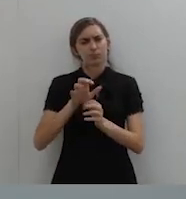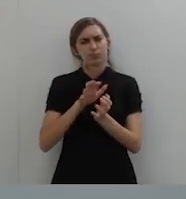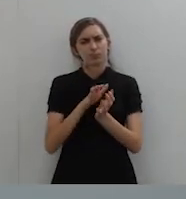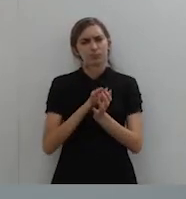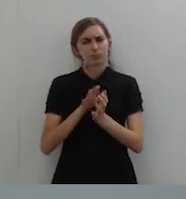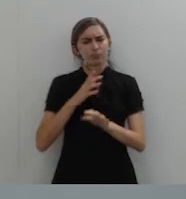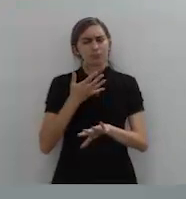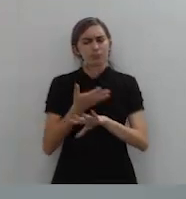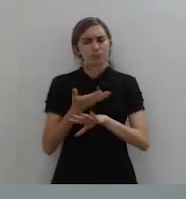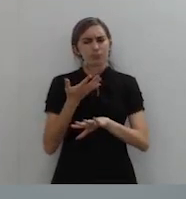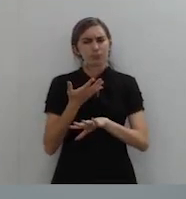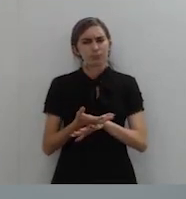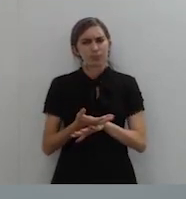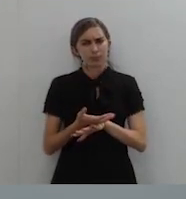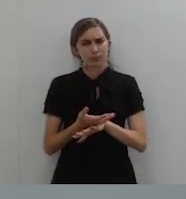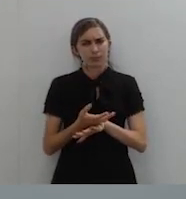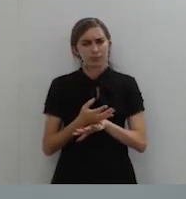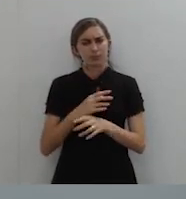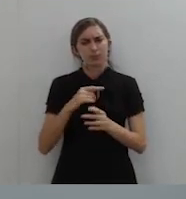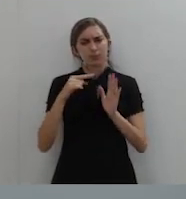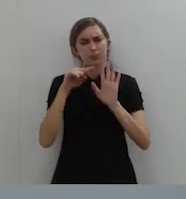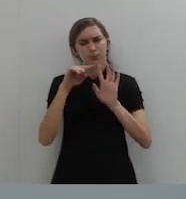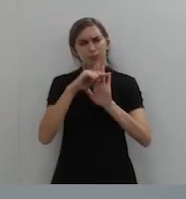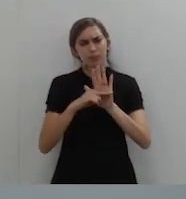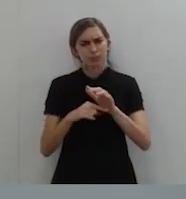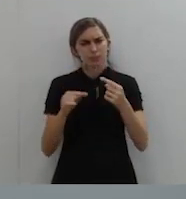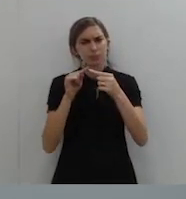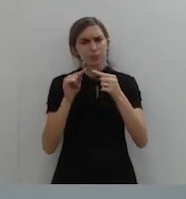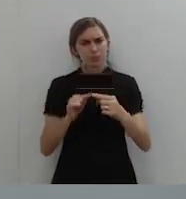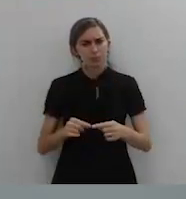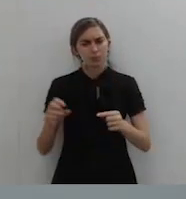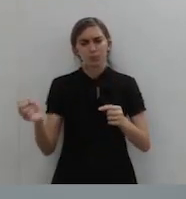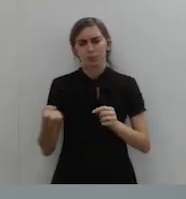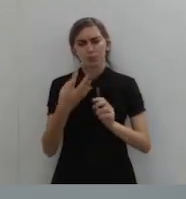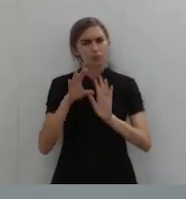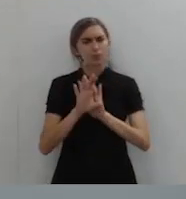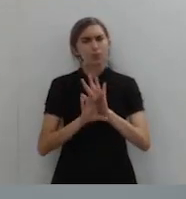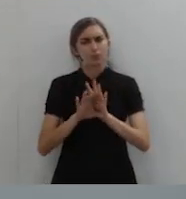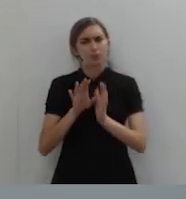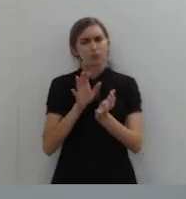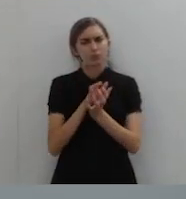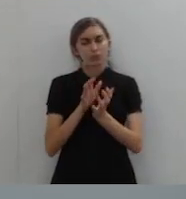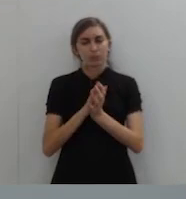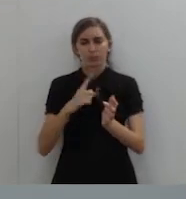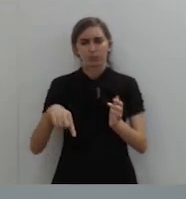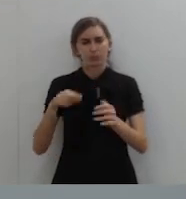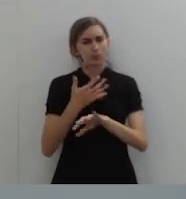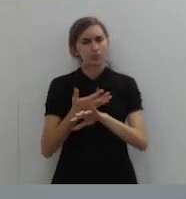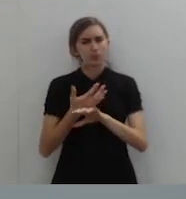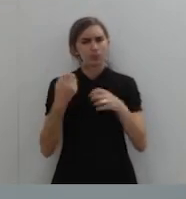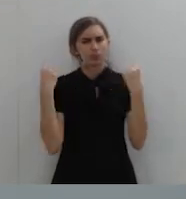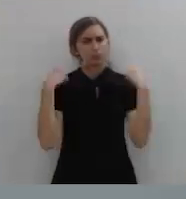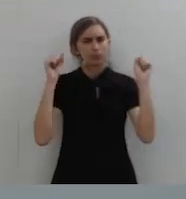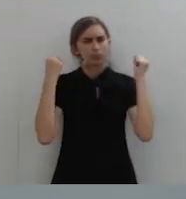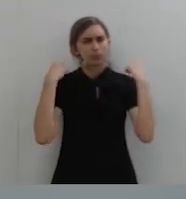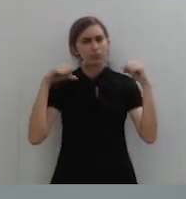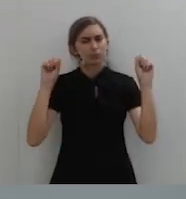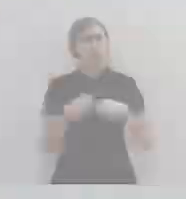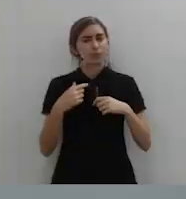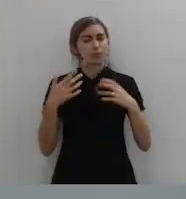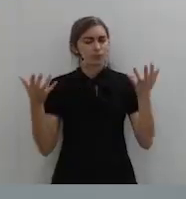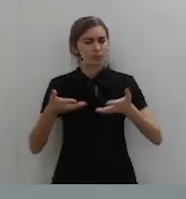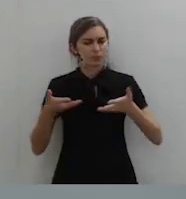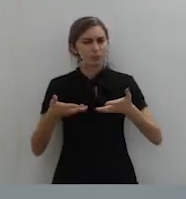Pernambuco é a disciplina, tá? De acordo com o novo currículo de Pernambuco. E a nossa disciplina é Educação